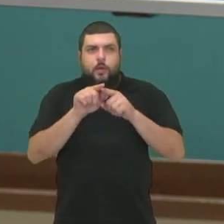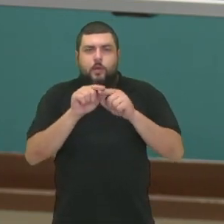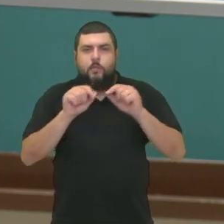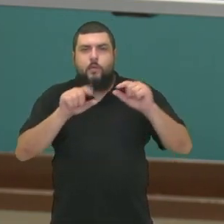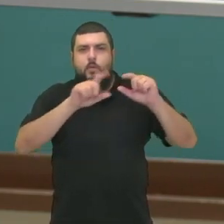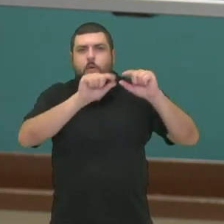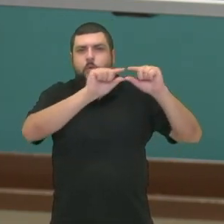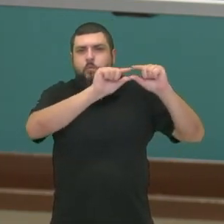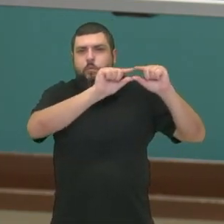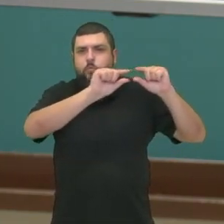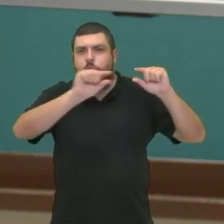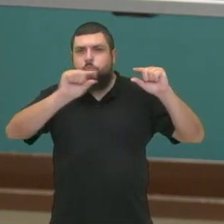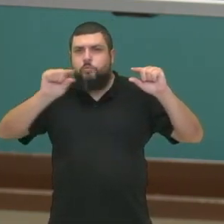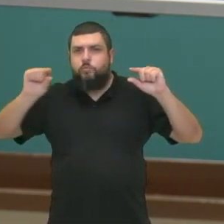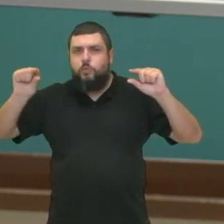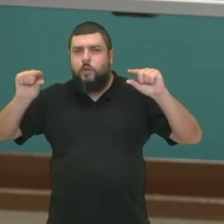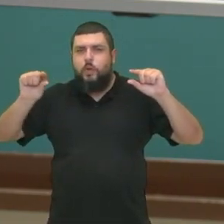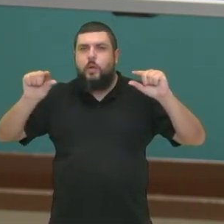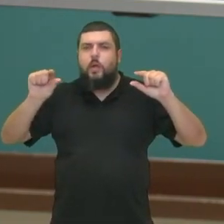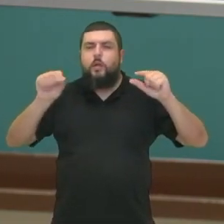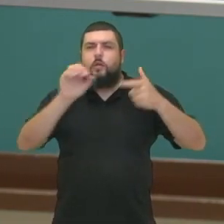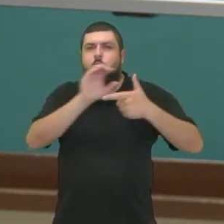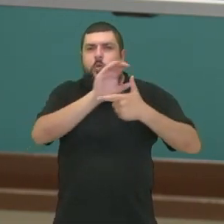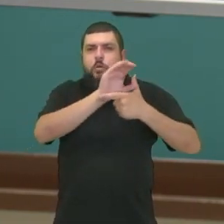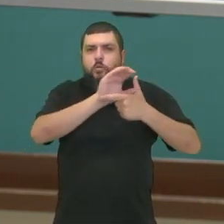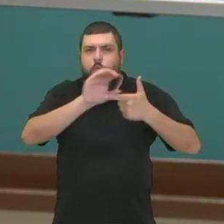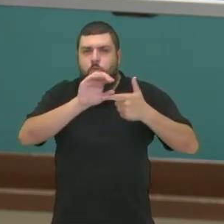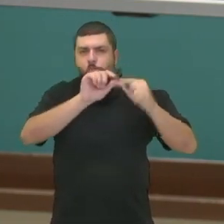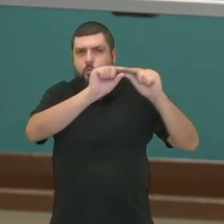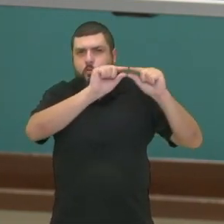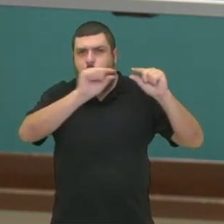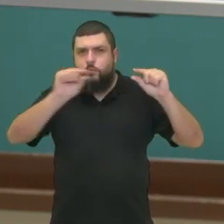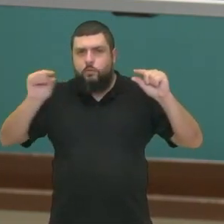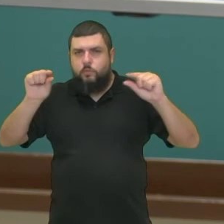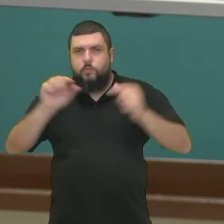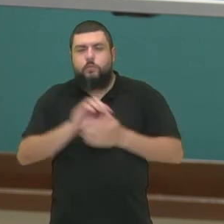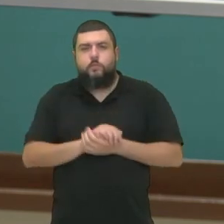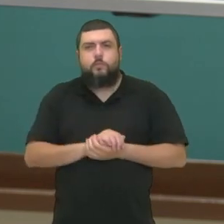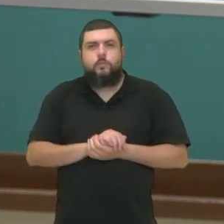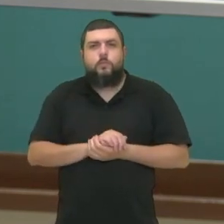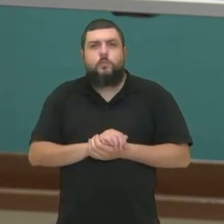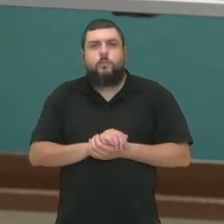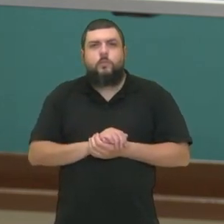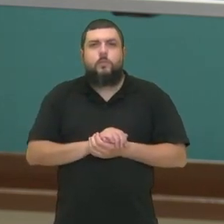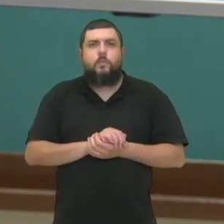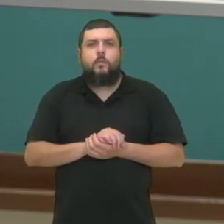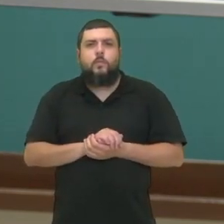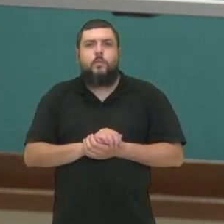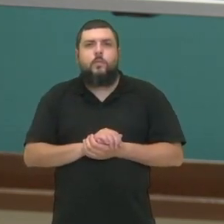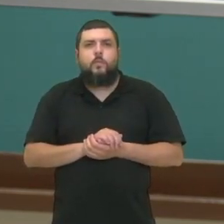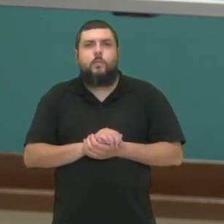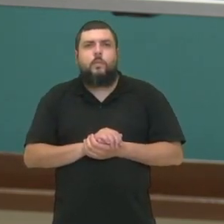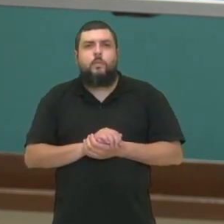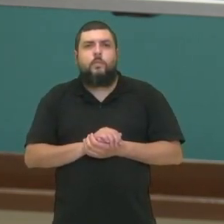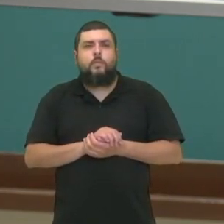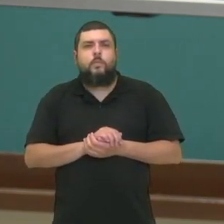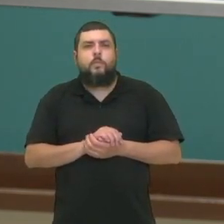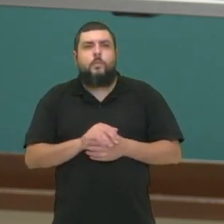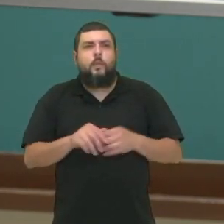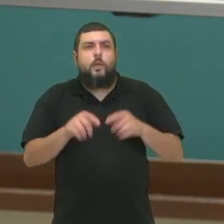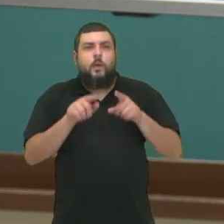coríntia. A forma arredondada dá-se ao templo a característica de